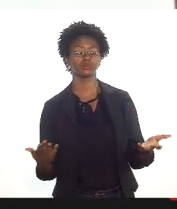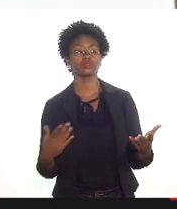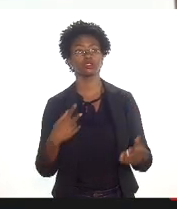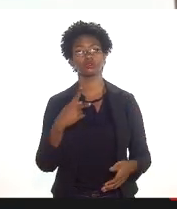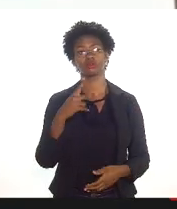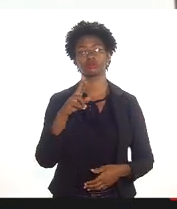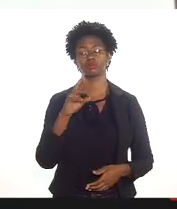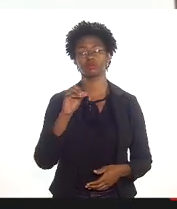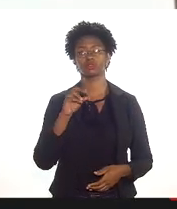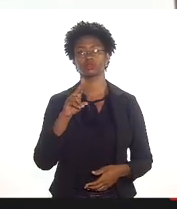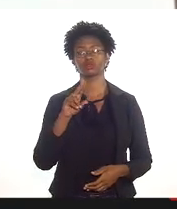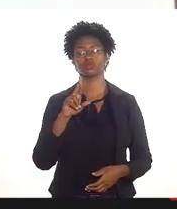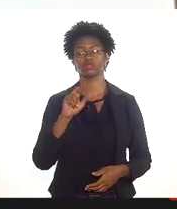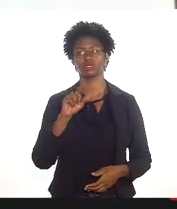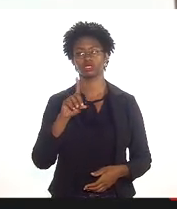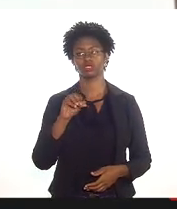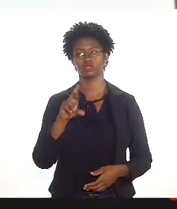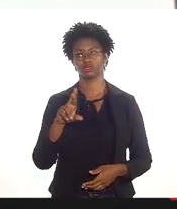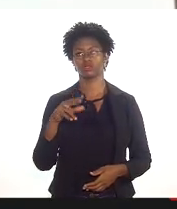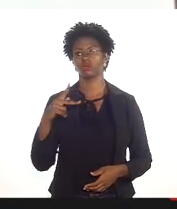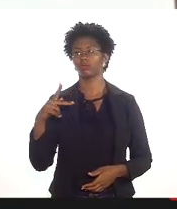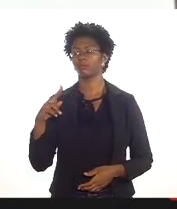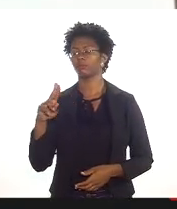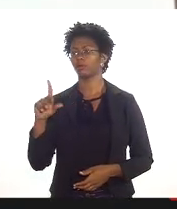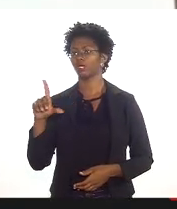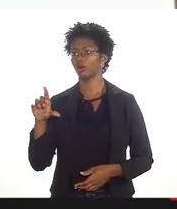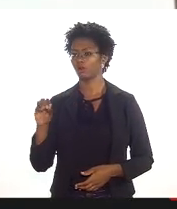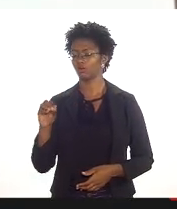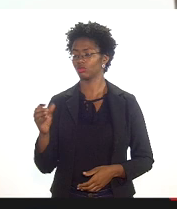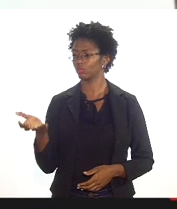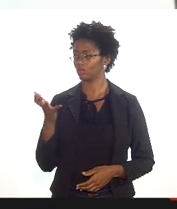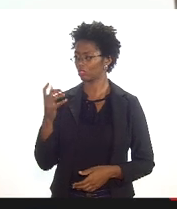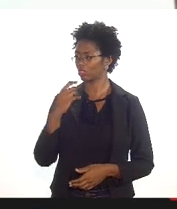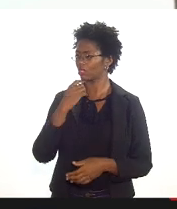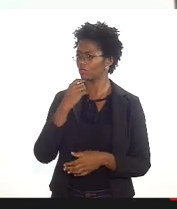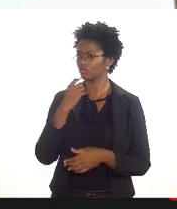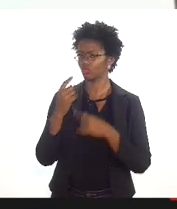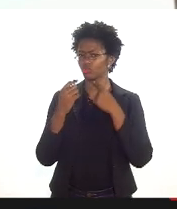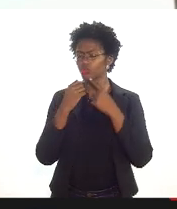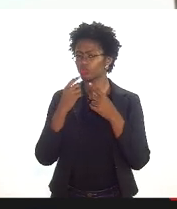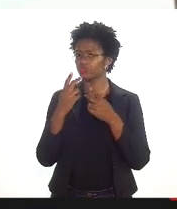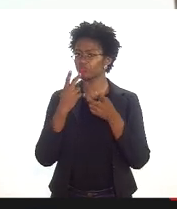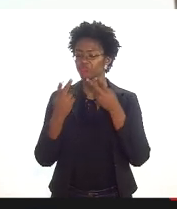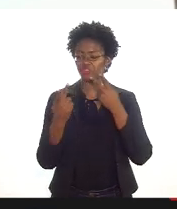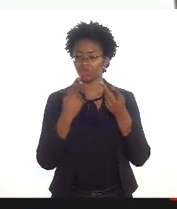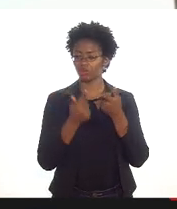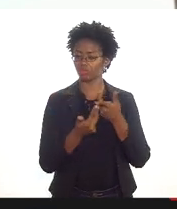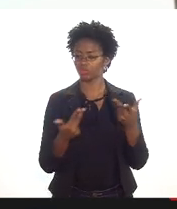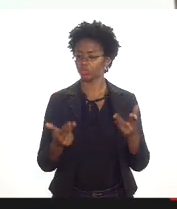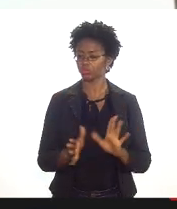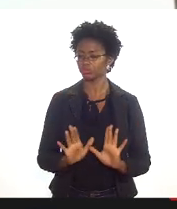procurador Paulo Henrique se ele tem alguma questão a levantar com os expositores.